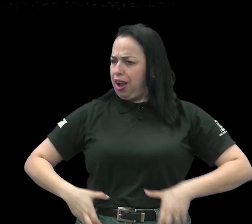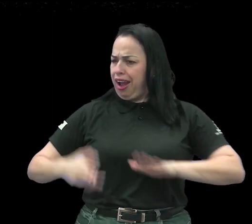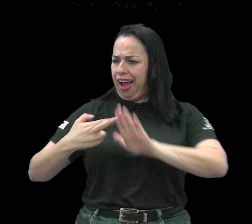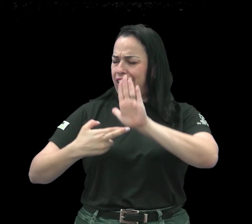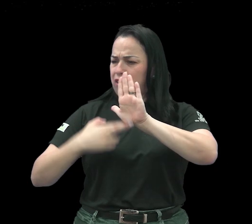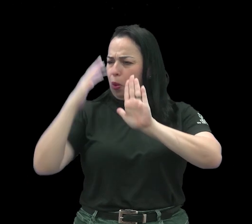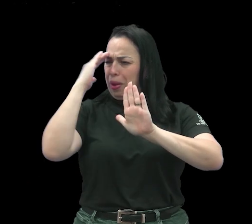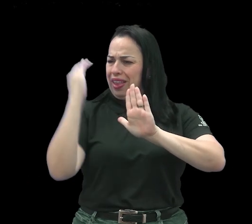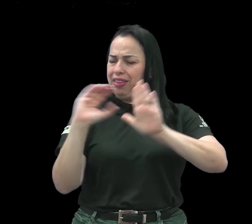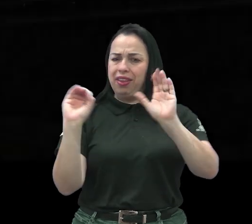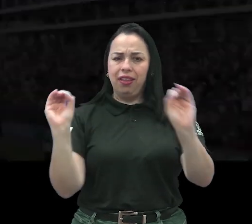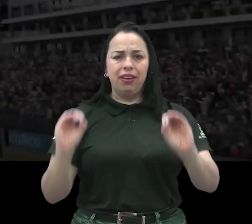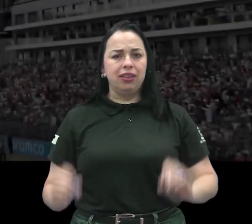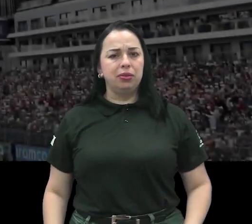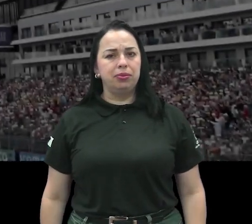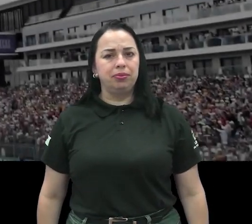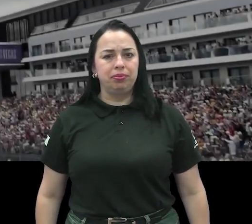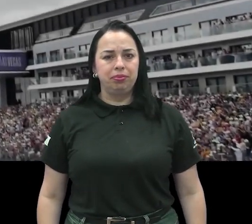cowboy.